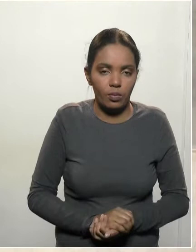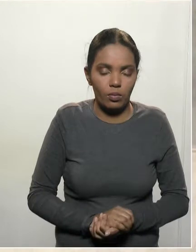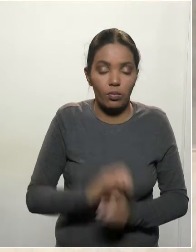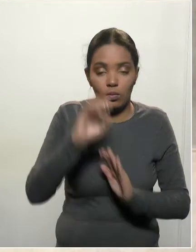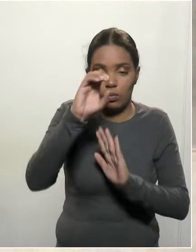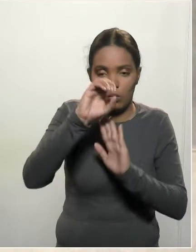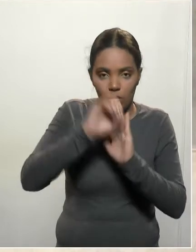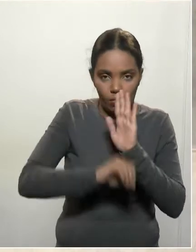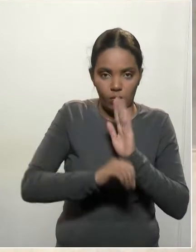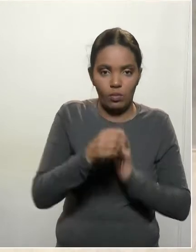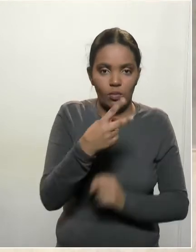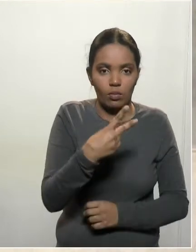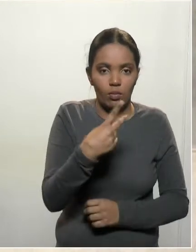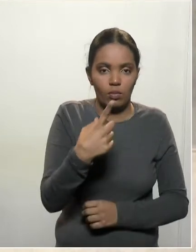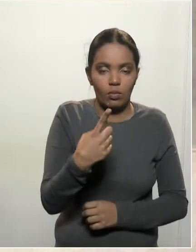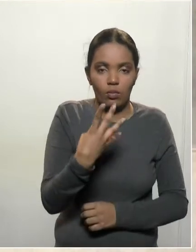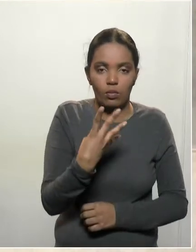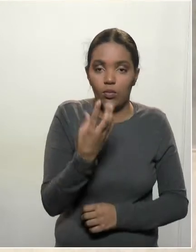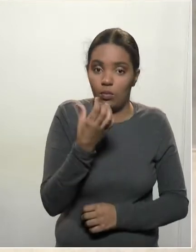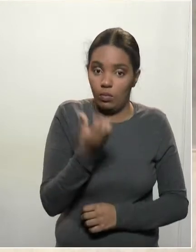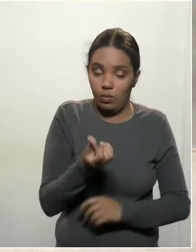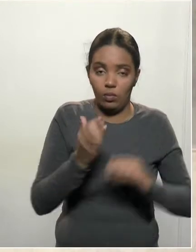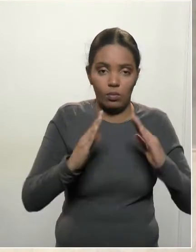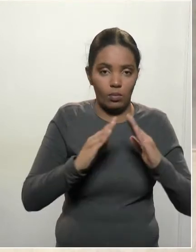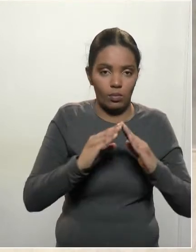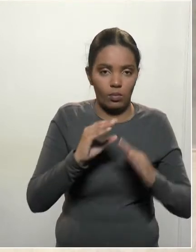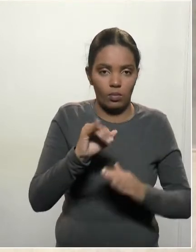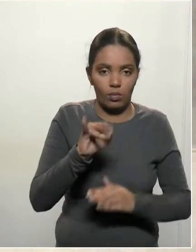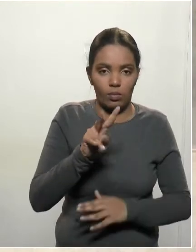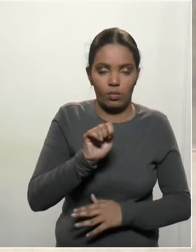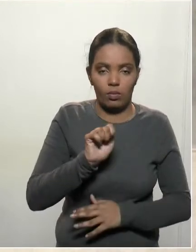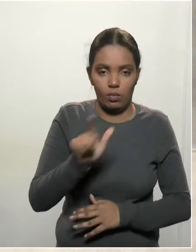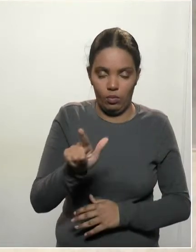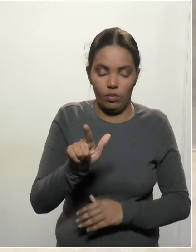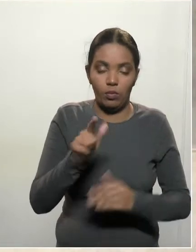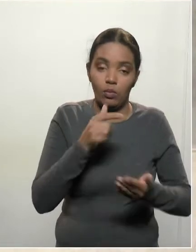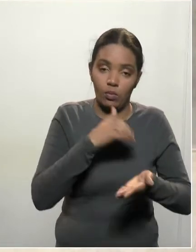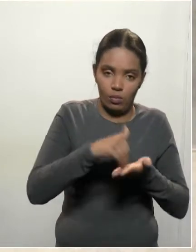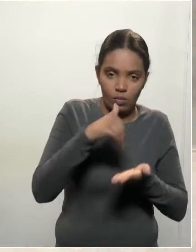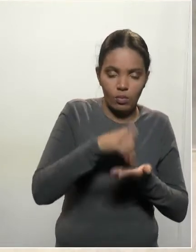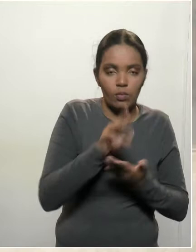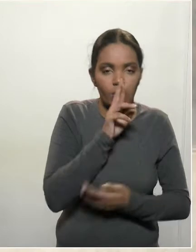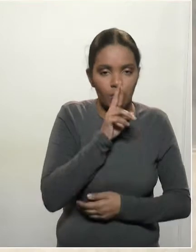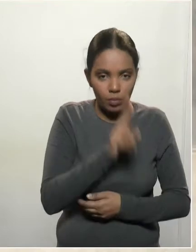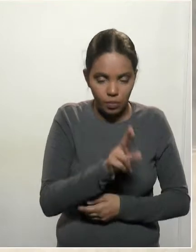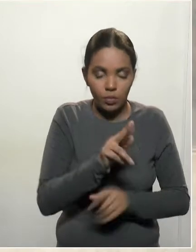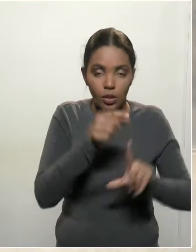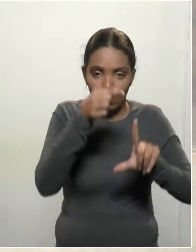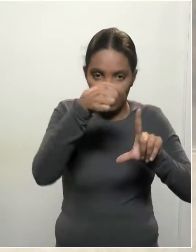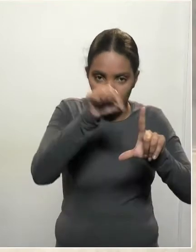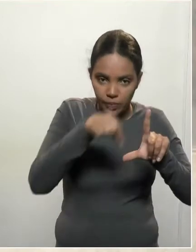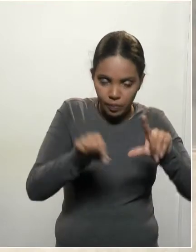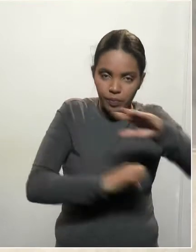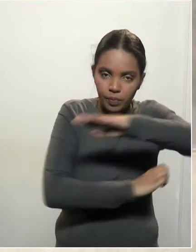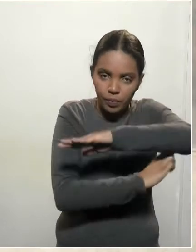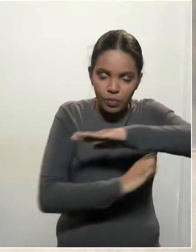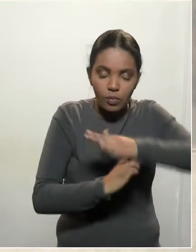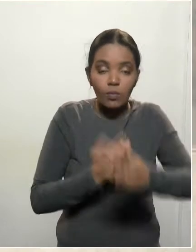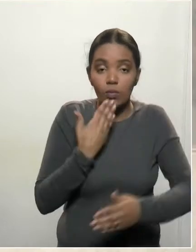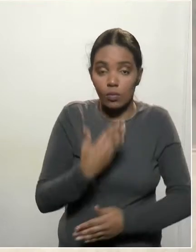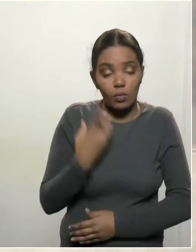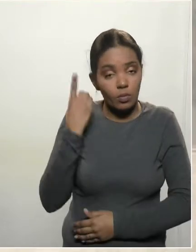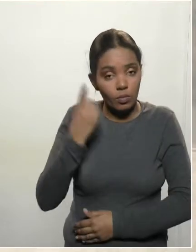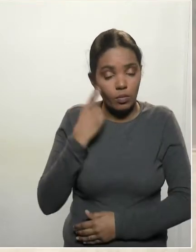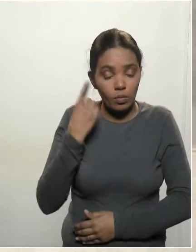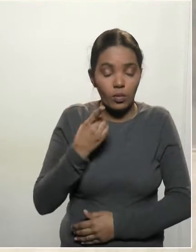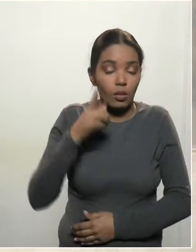Ofício número 2146-2020 da Casa Civil, encaminhando resposta à Secretaria de Estado de Infraestrutura e Logística ao requerimento de autoria do deputado